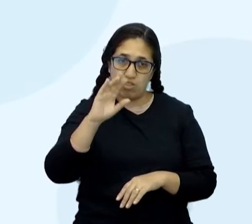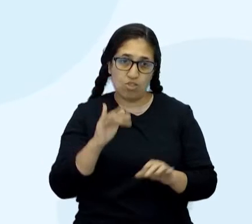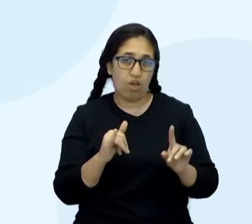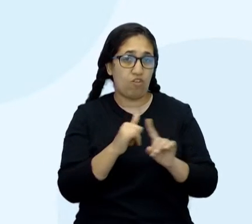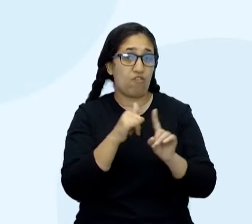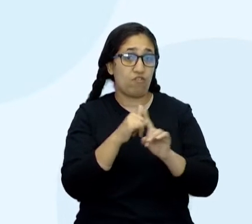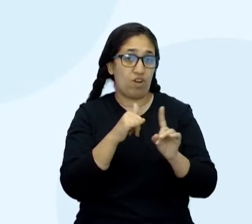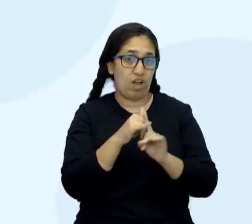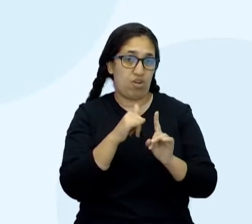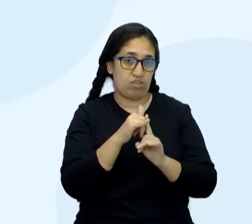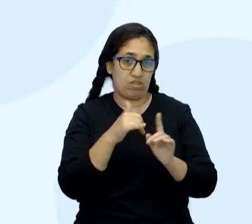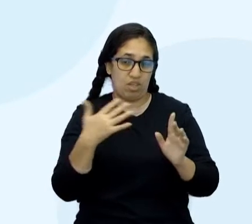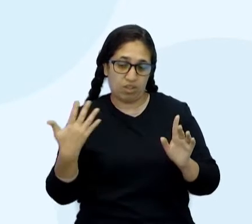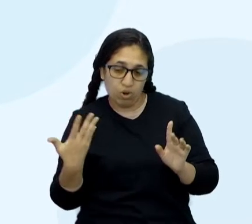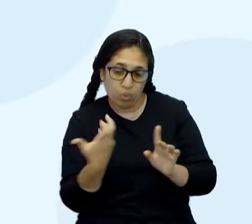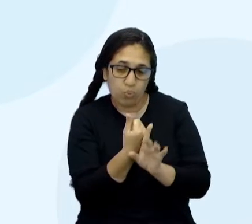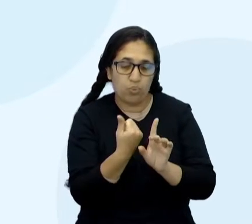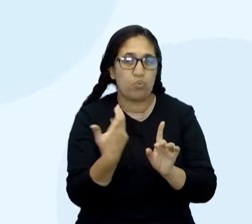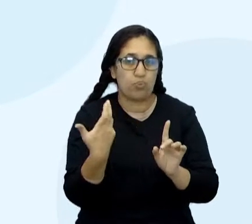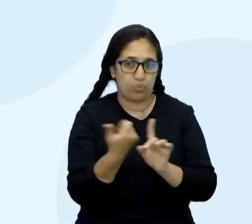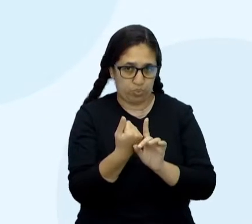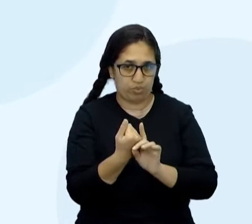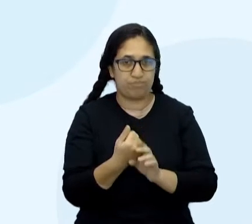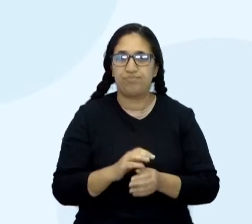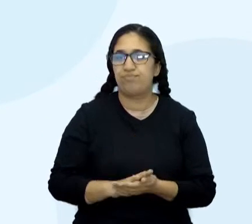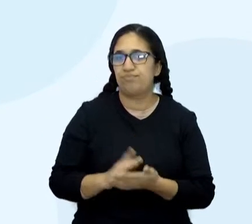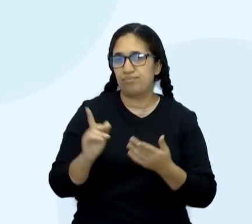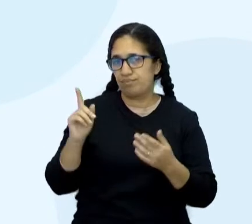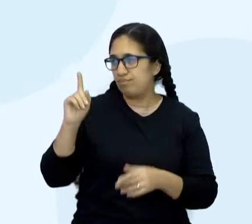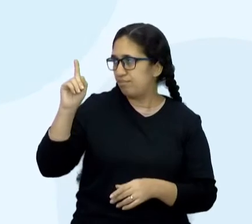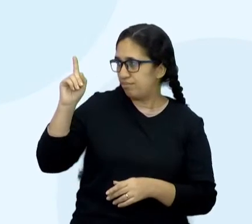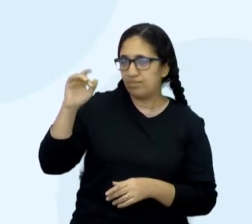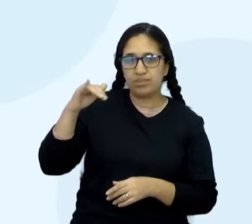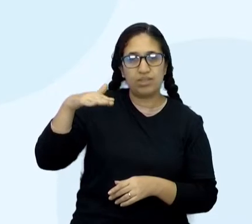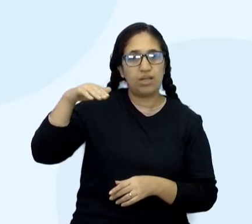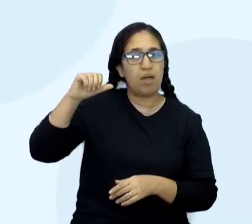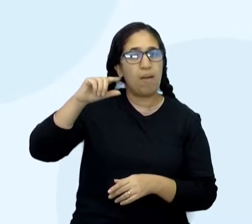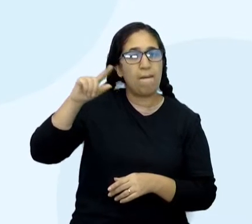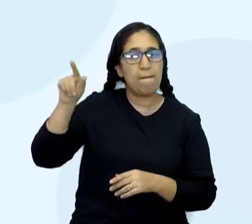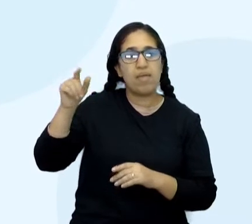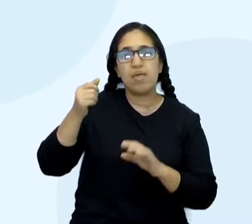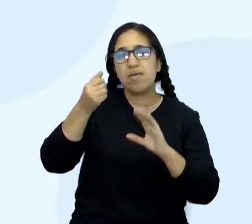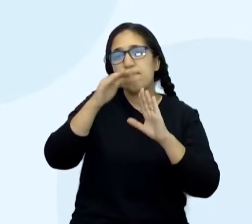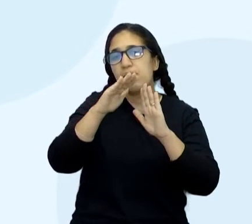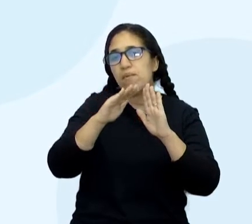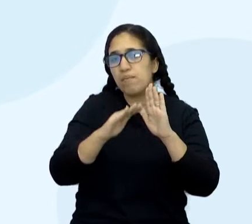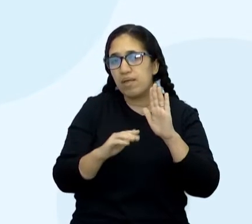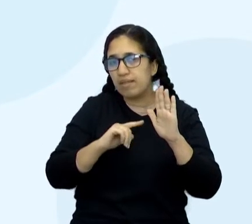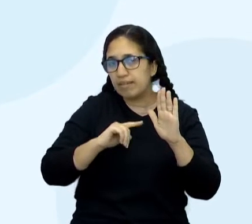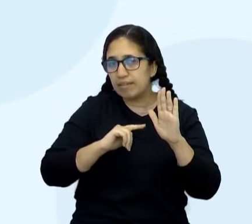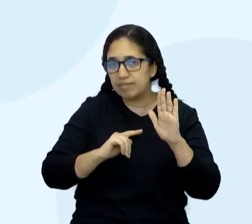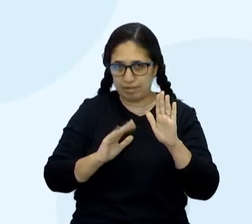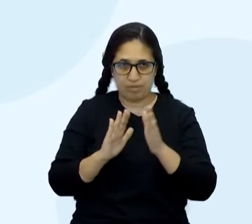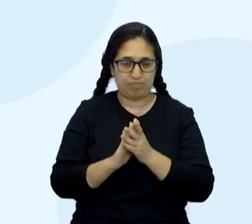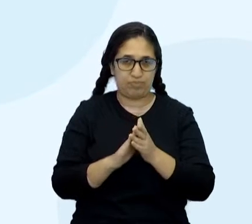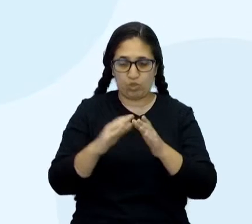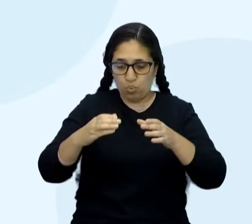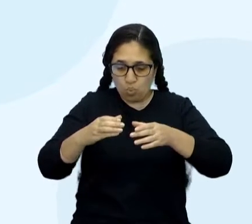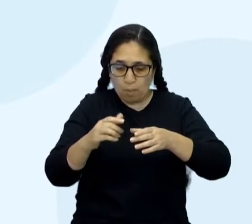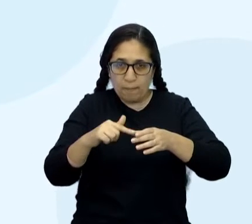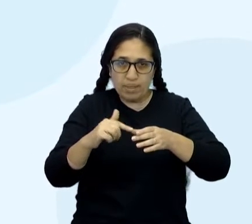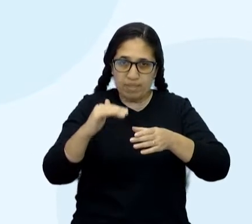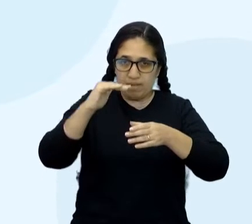estrutura ferrosa, tá certo? Ferro. Bom, e aí esse ímã ele tem algumas propriedades. Por exemplo, ó, todo ímã tem